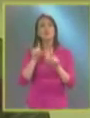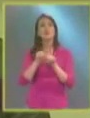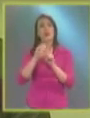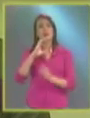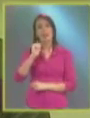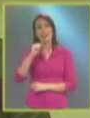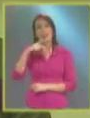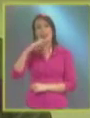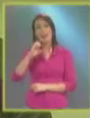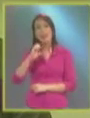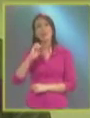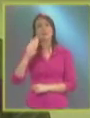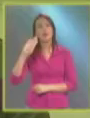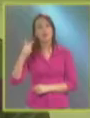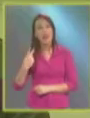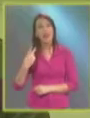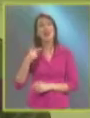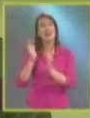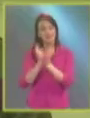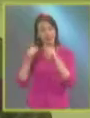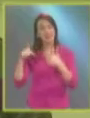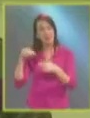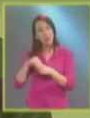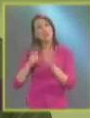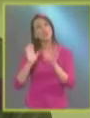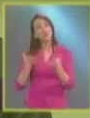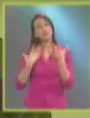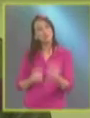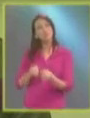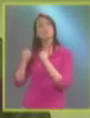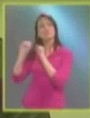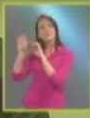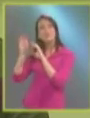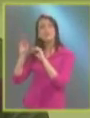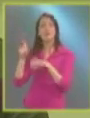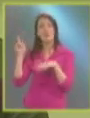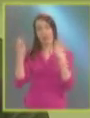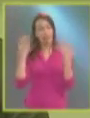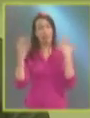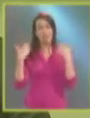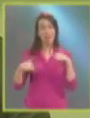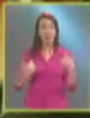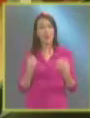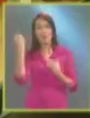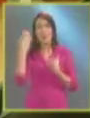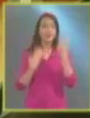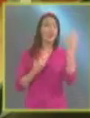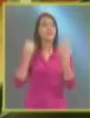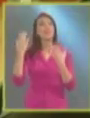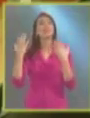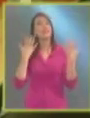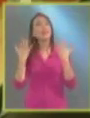BH, Isilda, que trabalha com a minha irmã, Elizabeth, que é educadora também, já se dispôs a me ajudar, mas eu fico nessa correria, viajo, faço show,